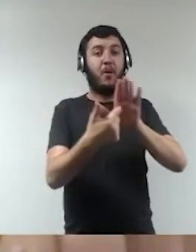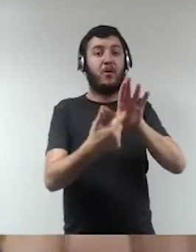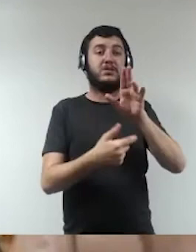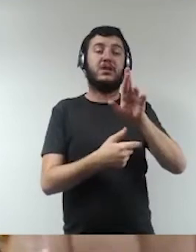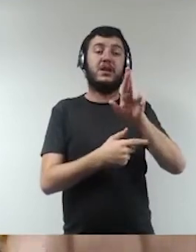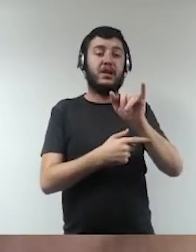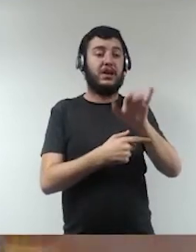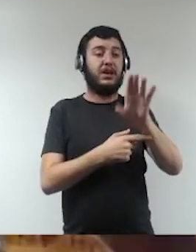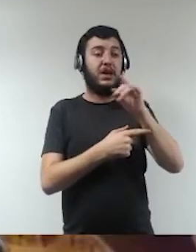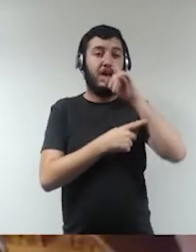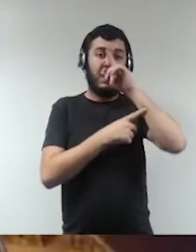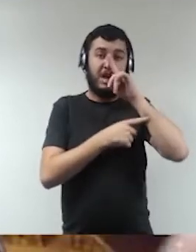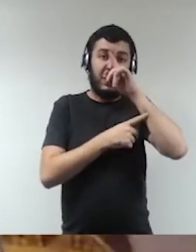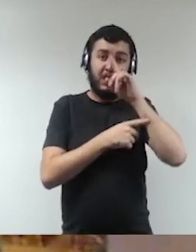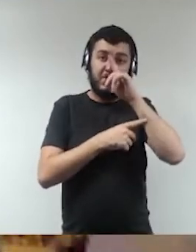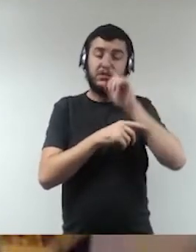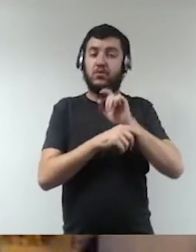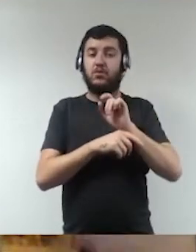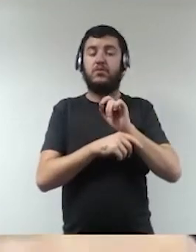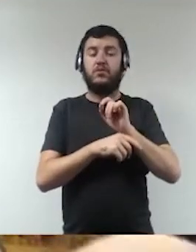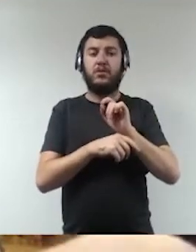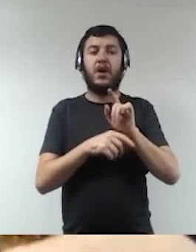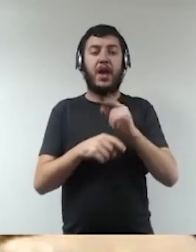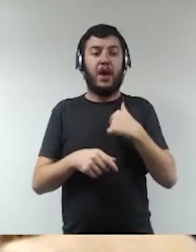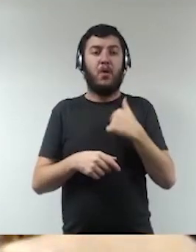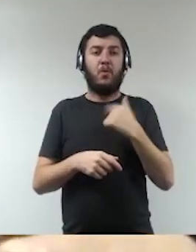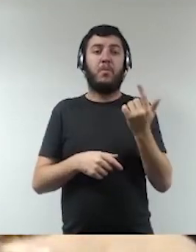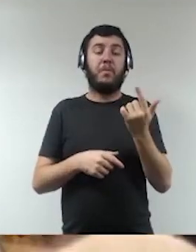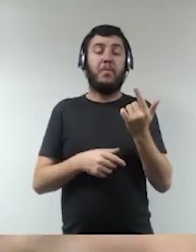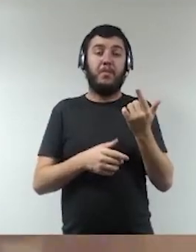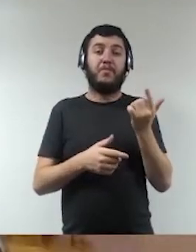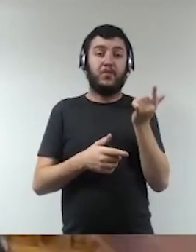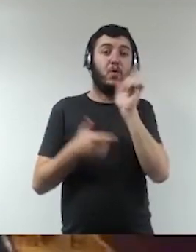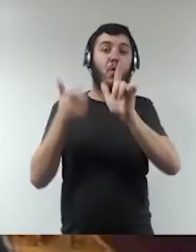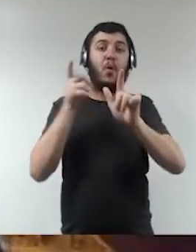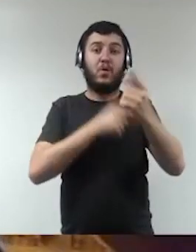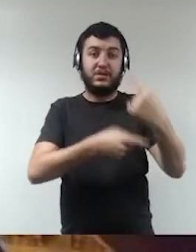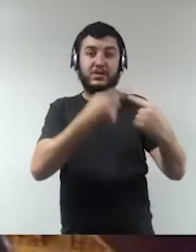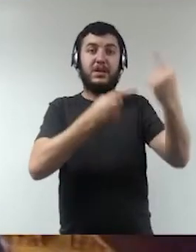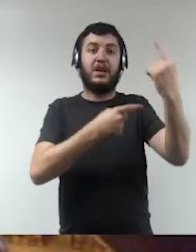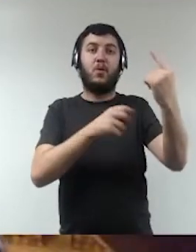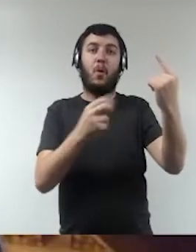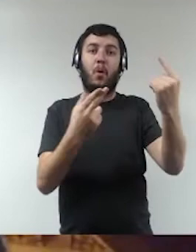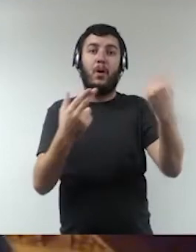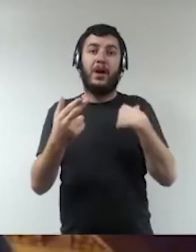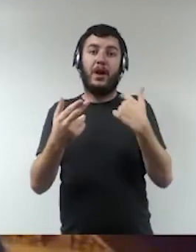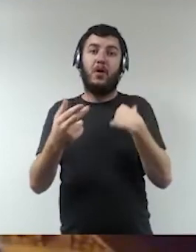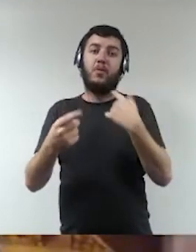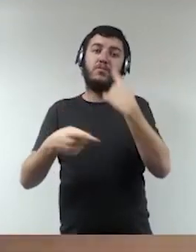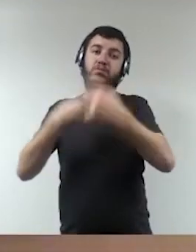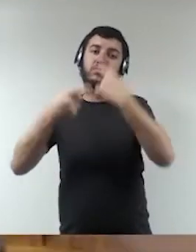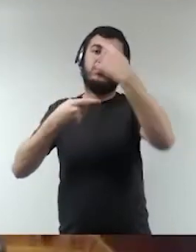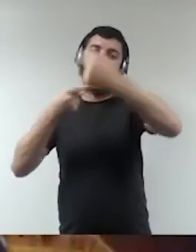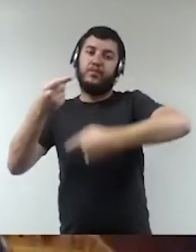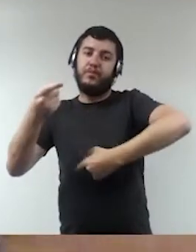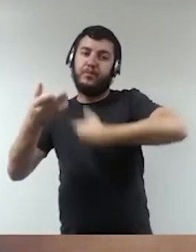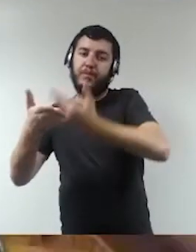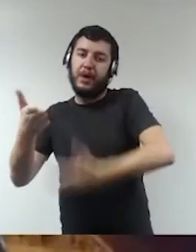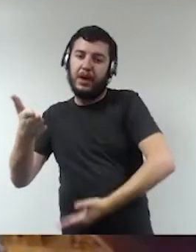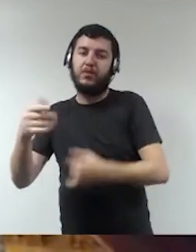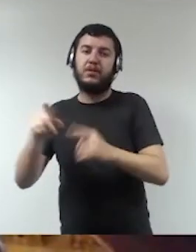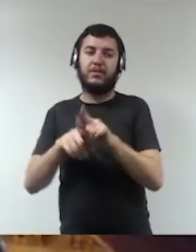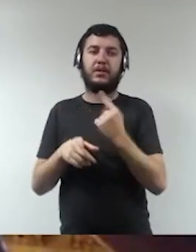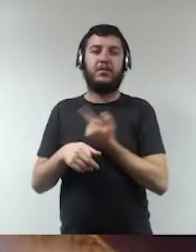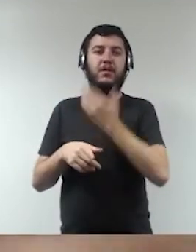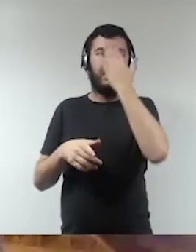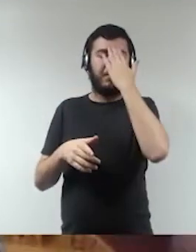tempos de pandemia, é muito comum eles serem levados ao judiciário, sob a alegação, obviamente, que os comércios e as empresas estão